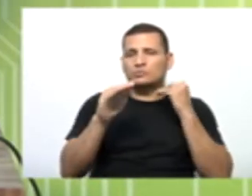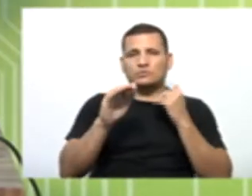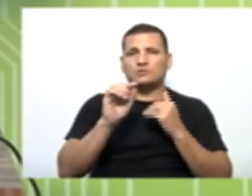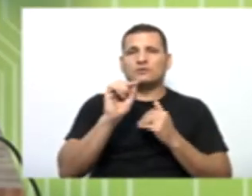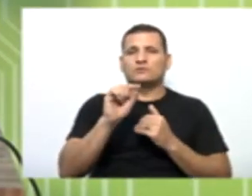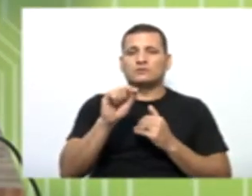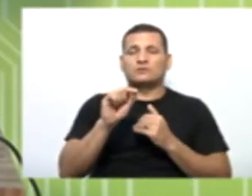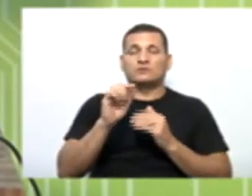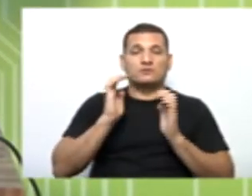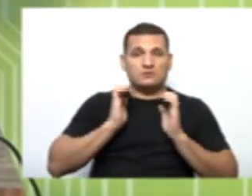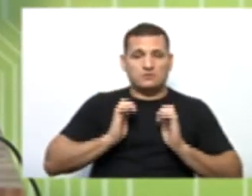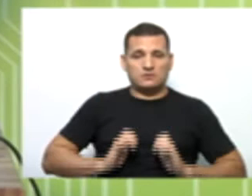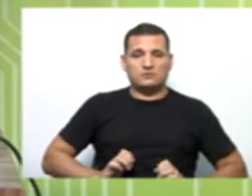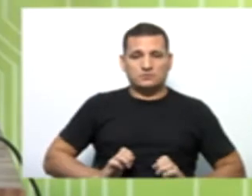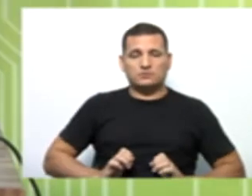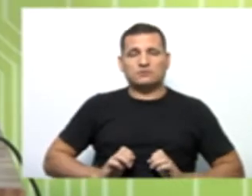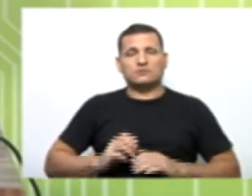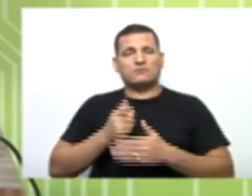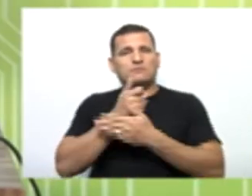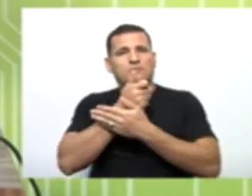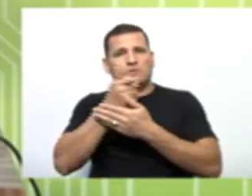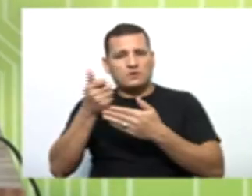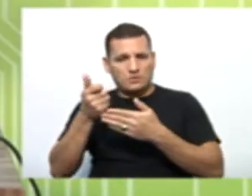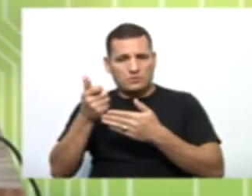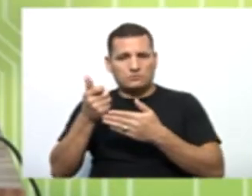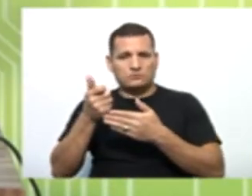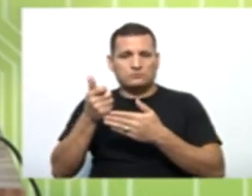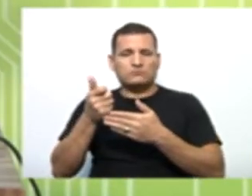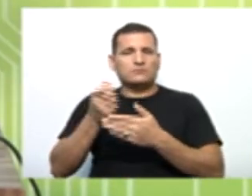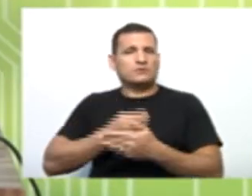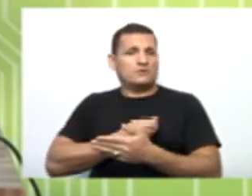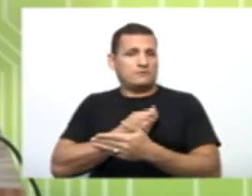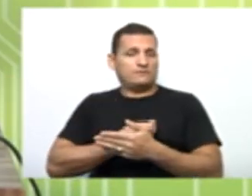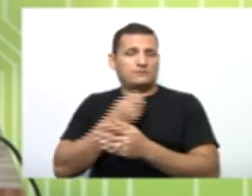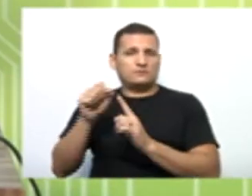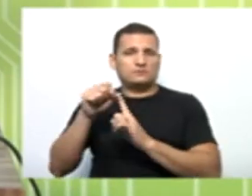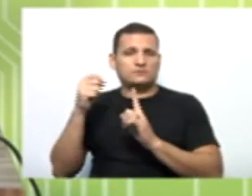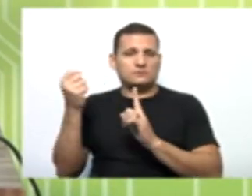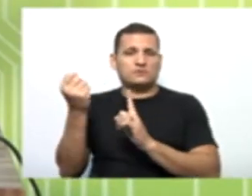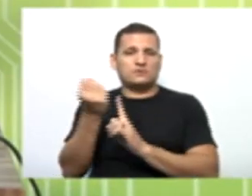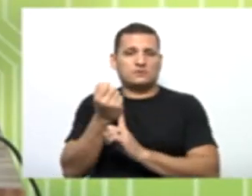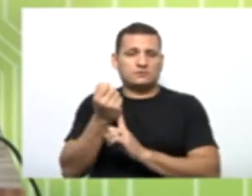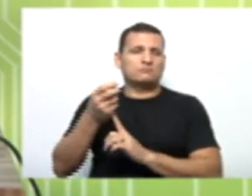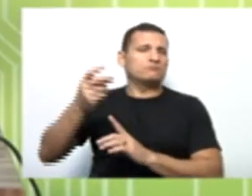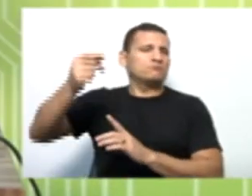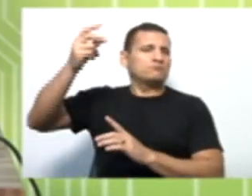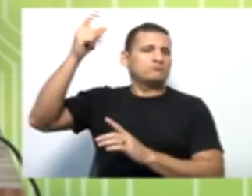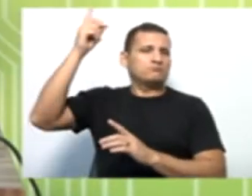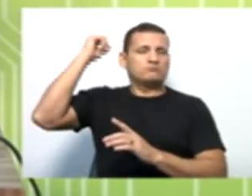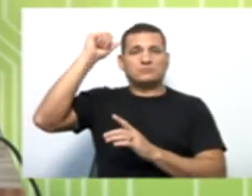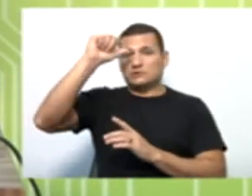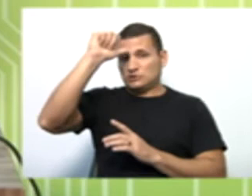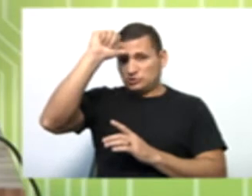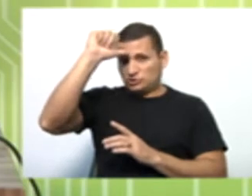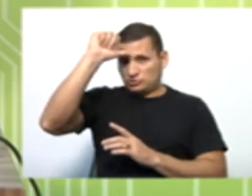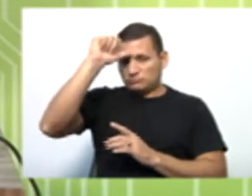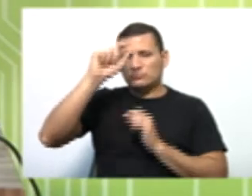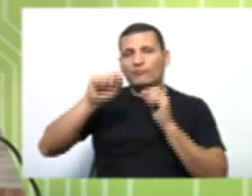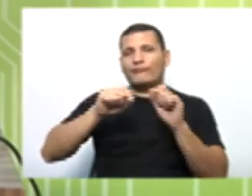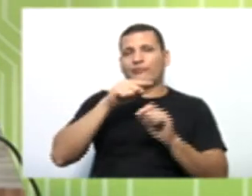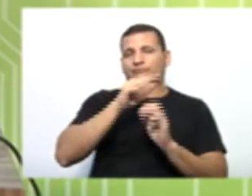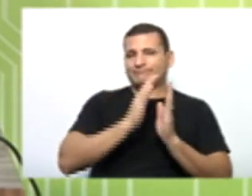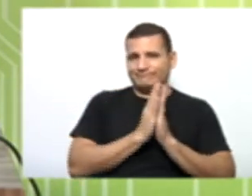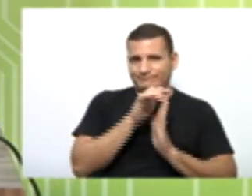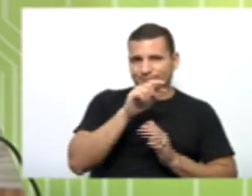os princípios éticos e morais que conduziam a vida em sociedade na antiga Índia. O que ele fez? Ele largou